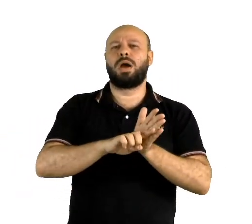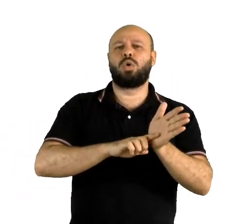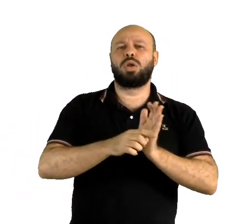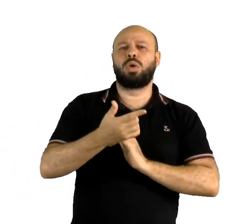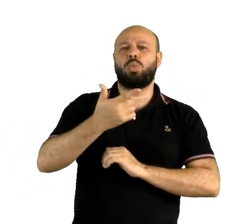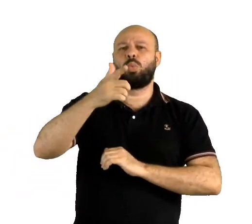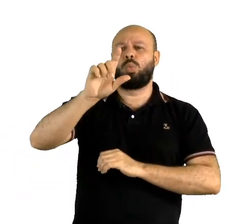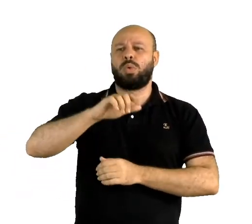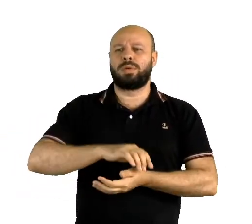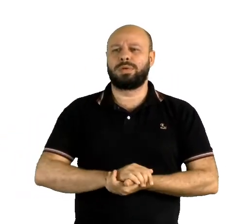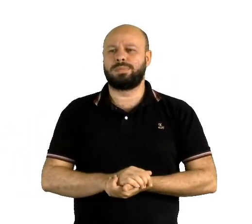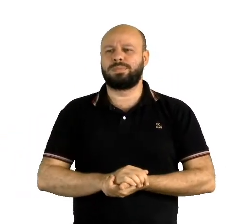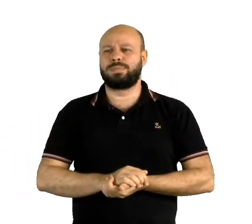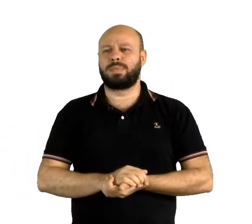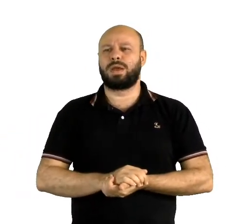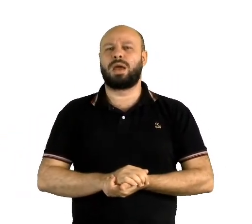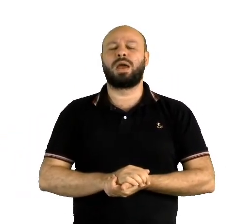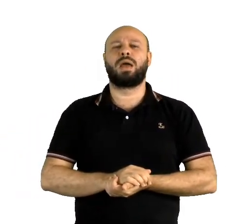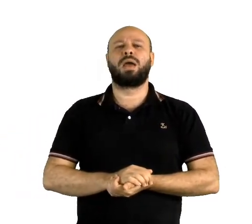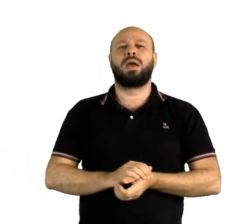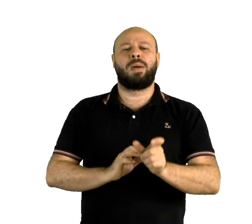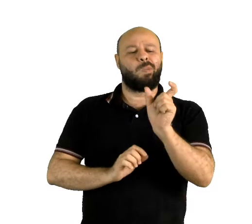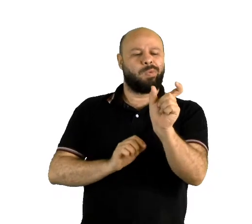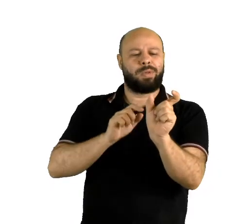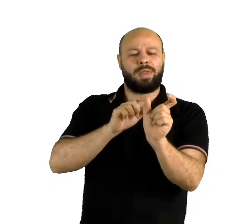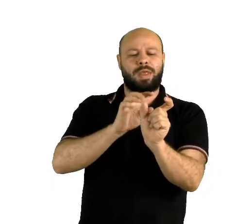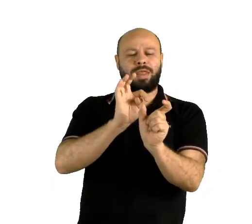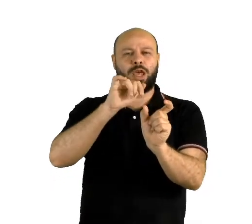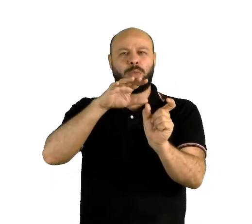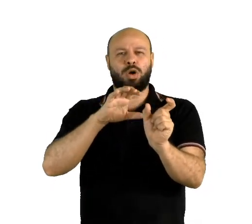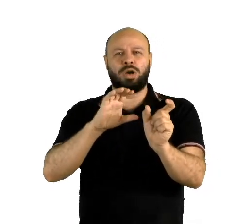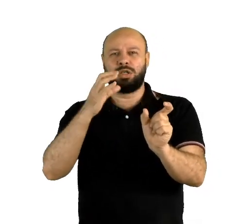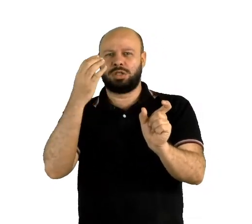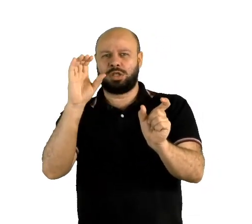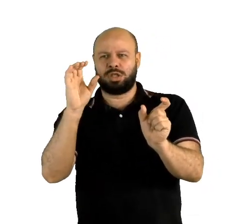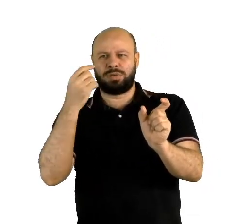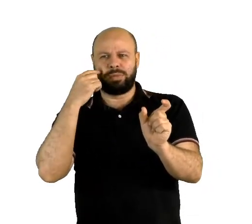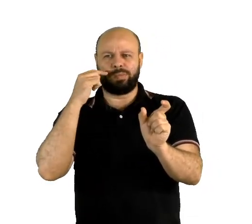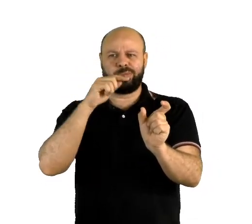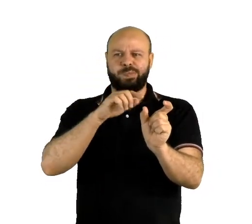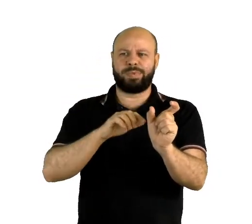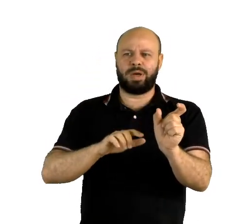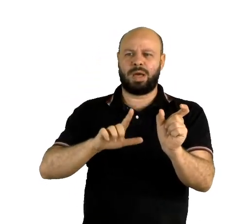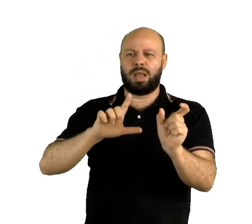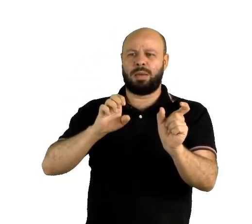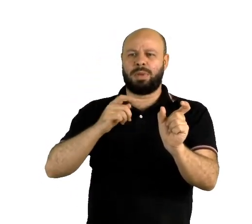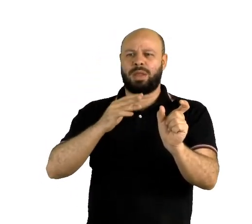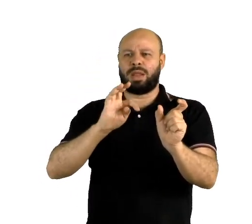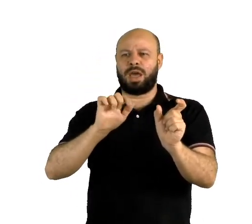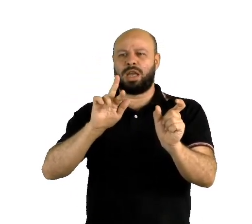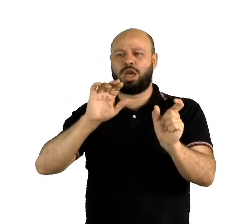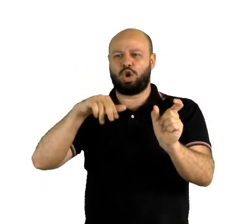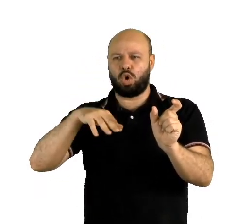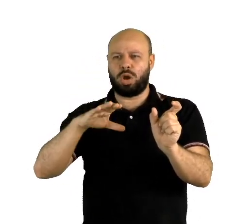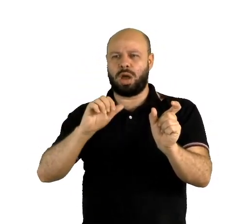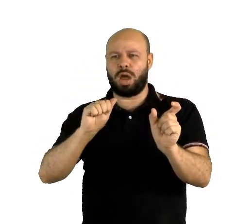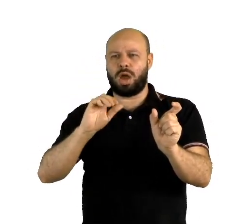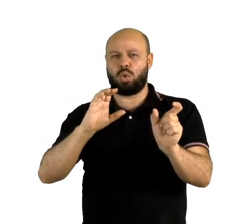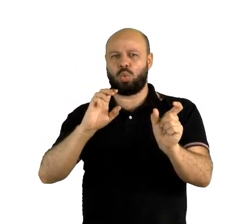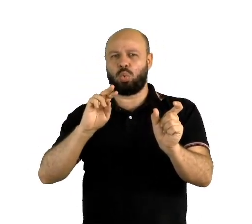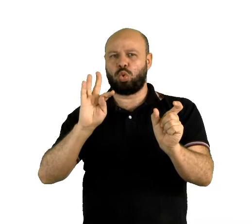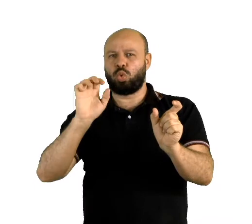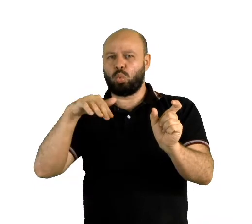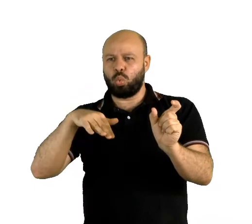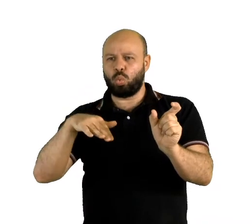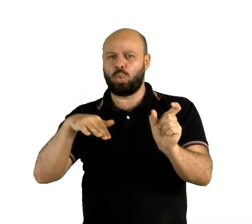do termo científico, né? Que a reportagem trouxe, ó, Leptagrium acutum. É